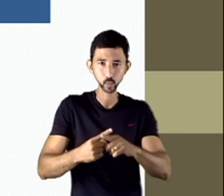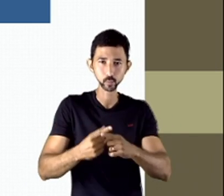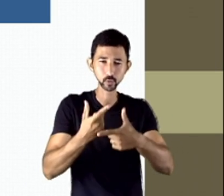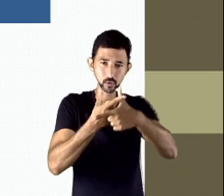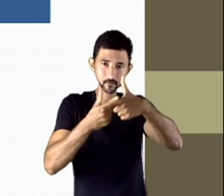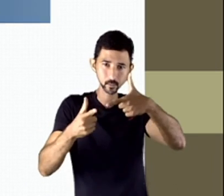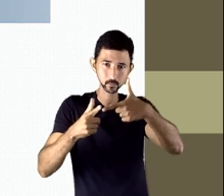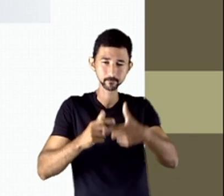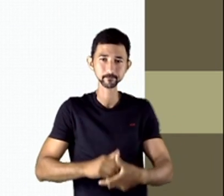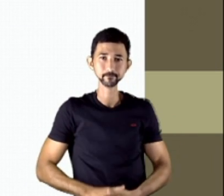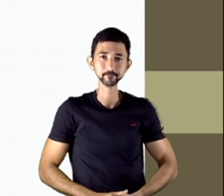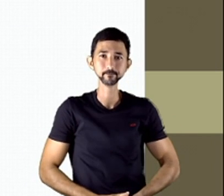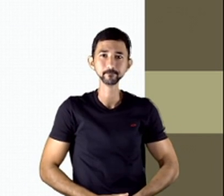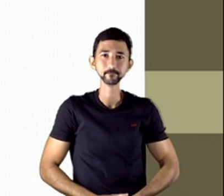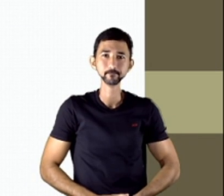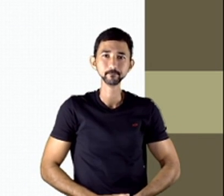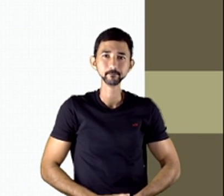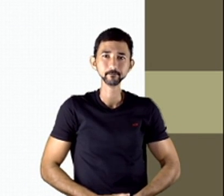divisor.